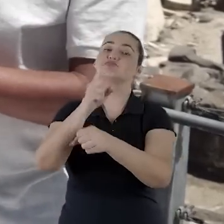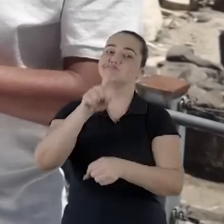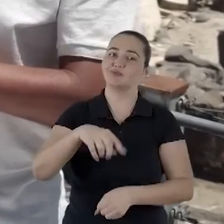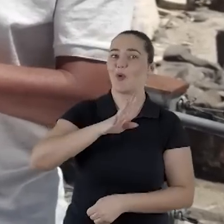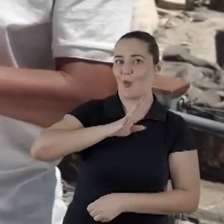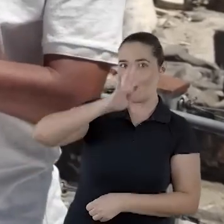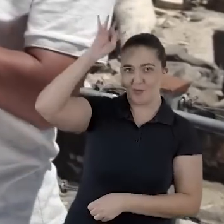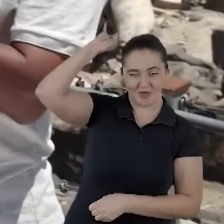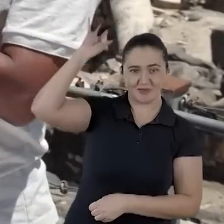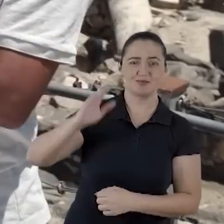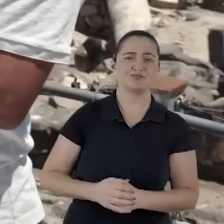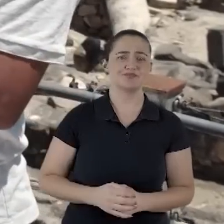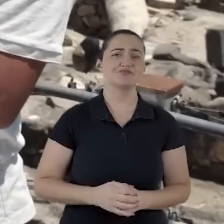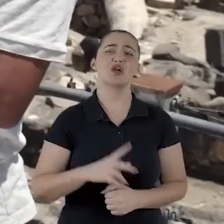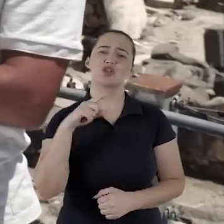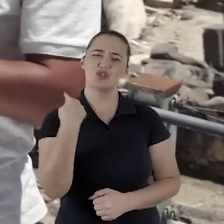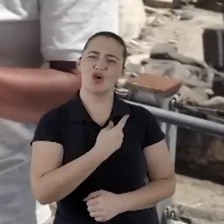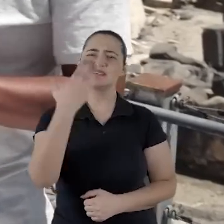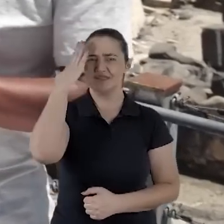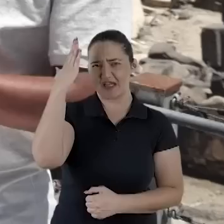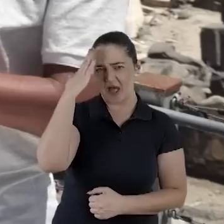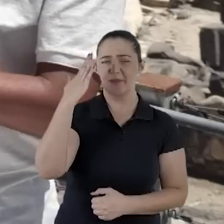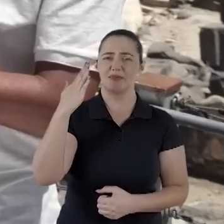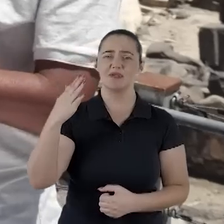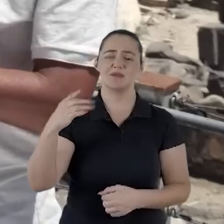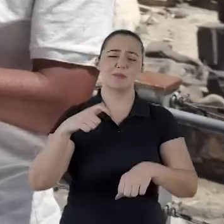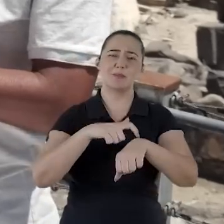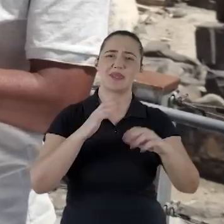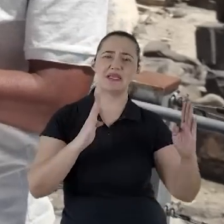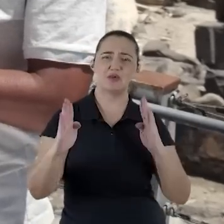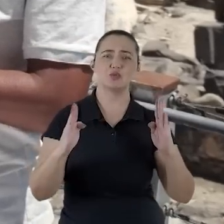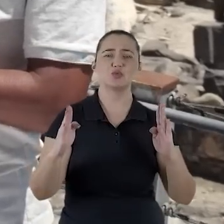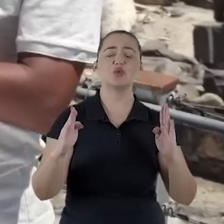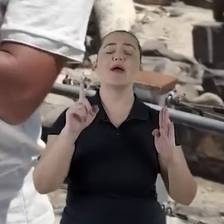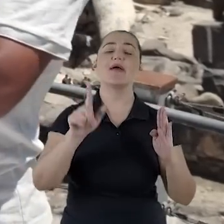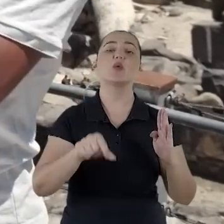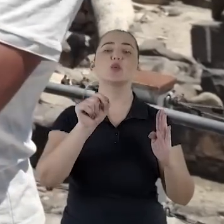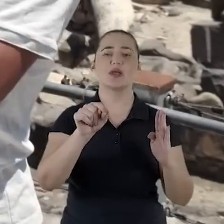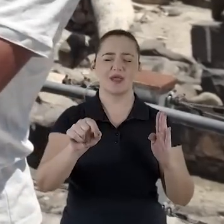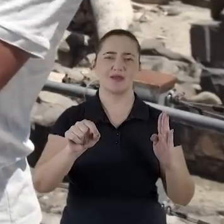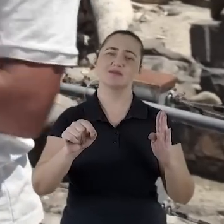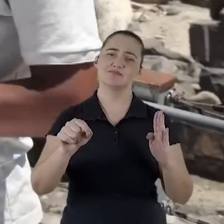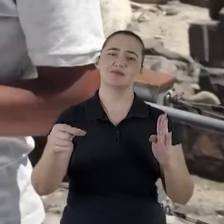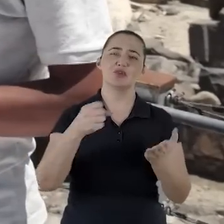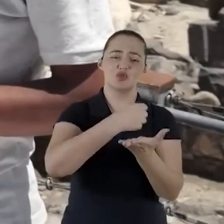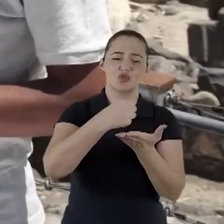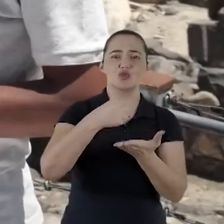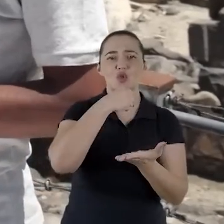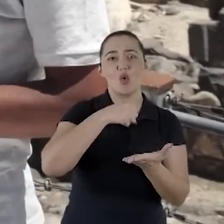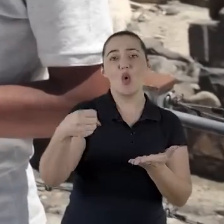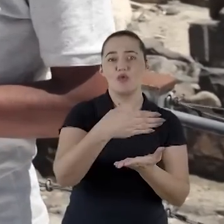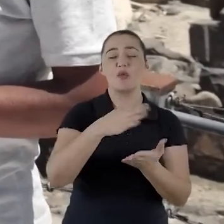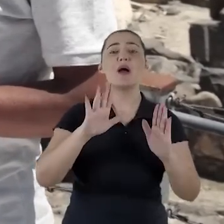que, falando dos tempos do Novo Testamento, Bet-Shean fazia parte da Decápolis. O que foi a Decápolis?